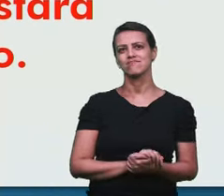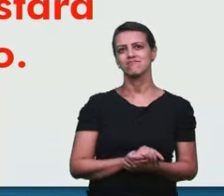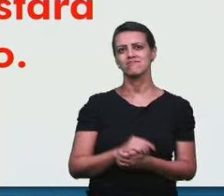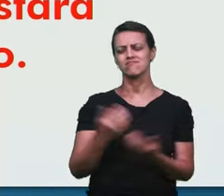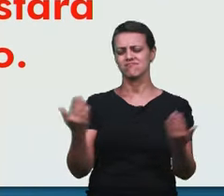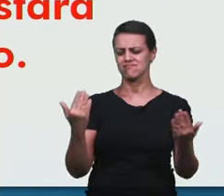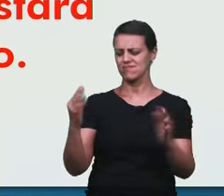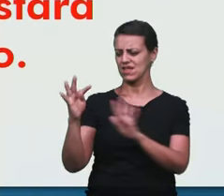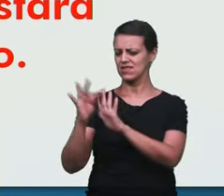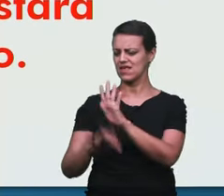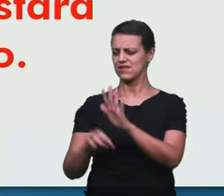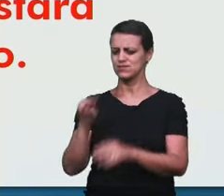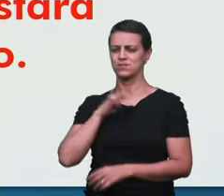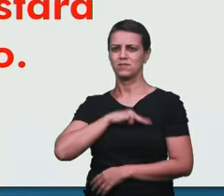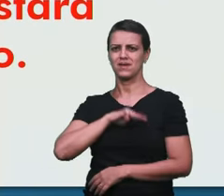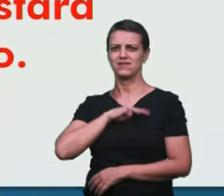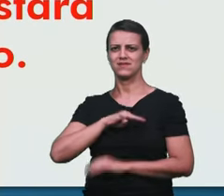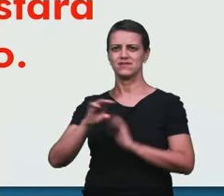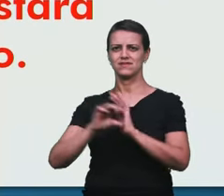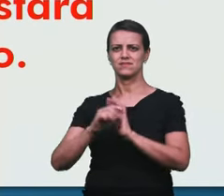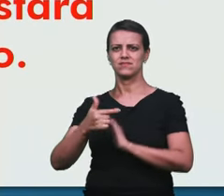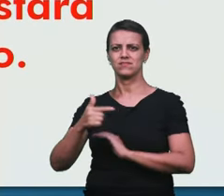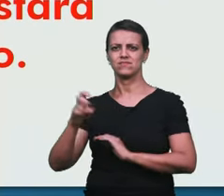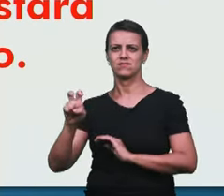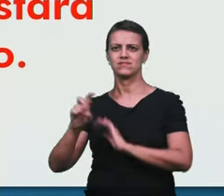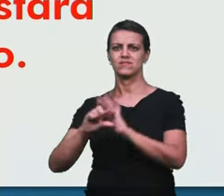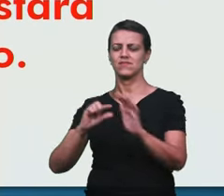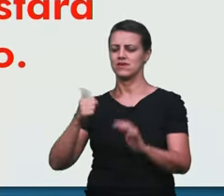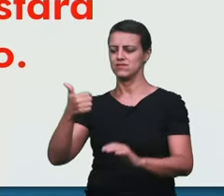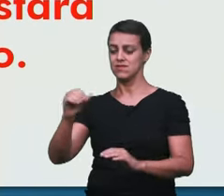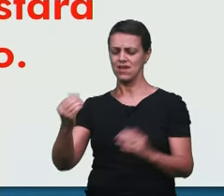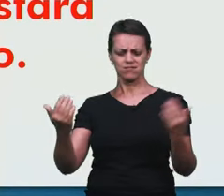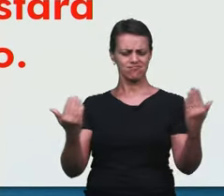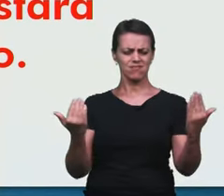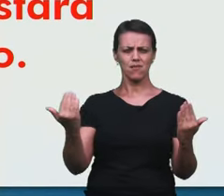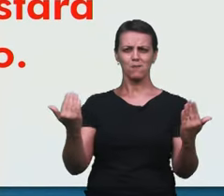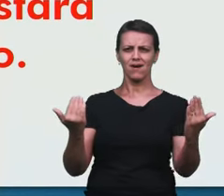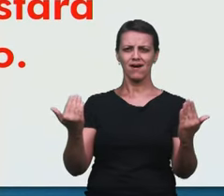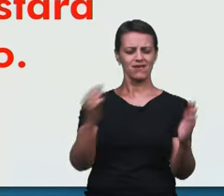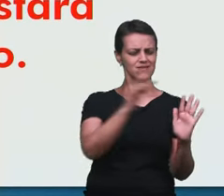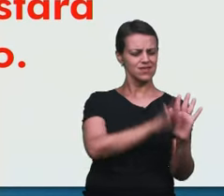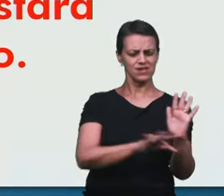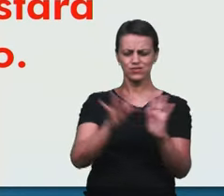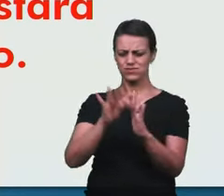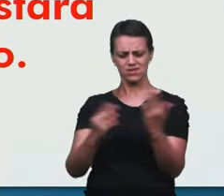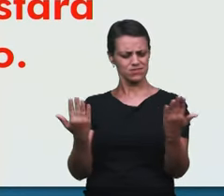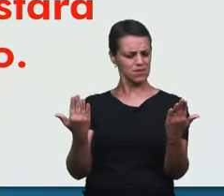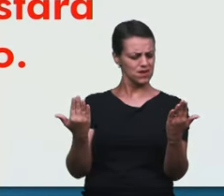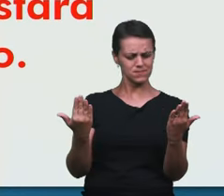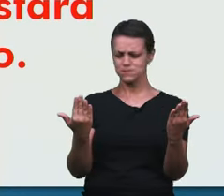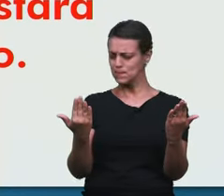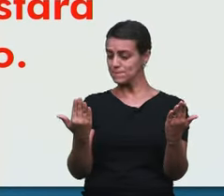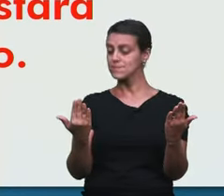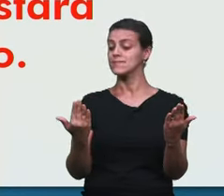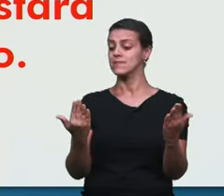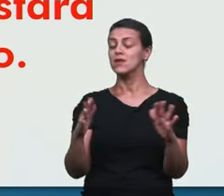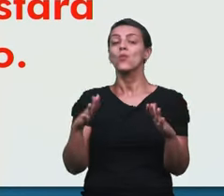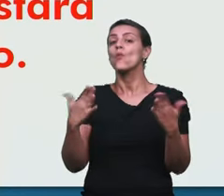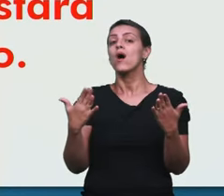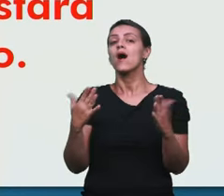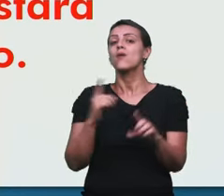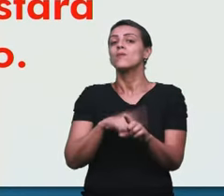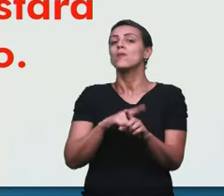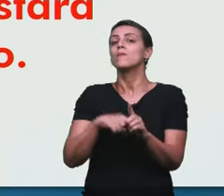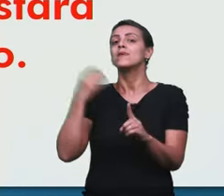Comparado com Mateus, capítulo 25, verso 10, identifique o momento profético. E essa identificação vai ser feita pelo